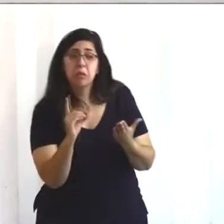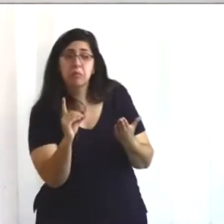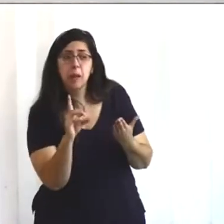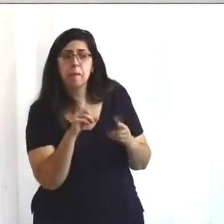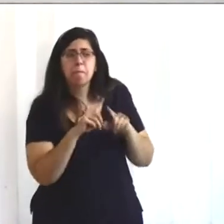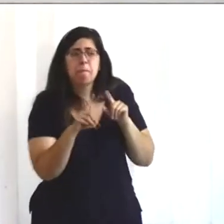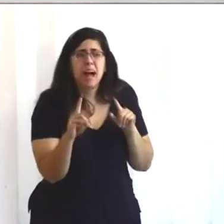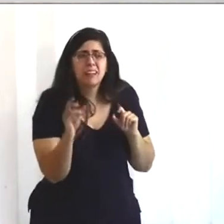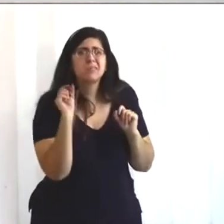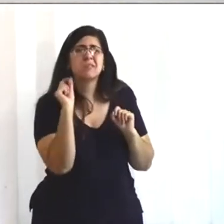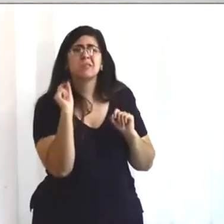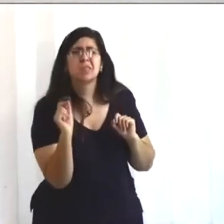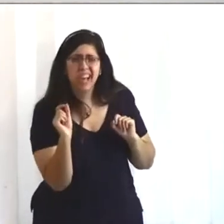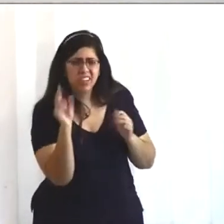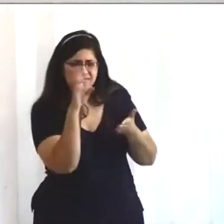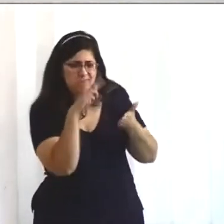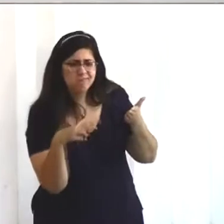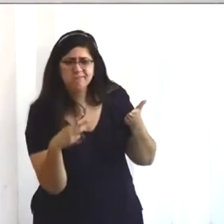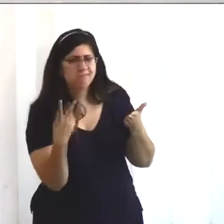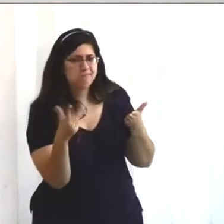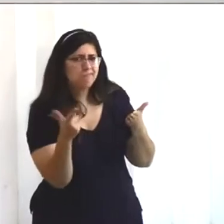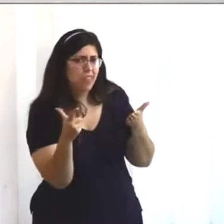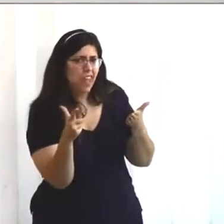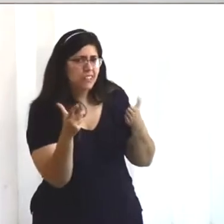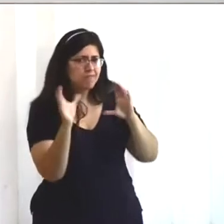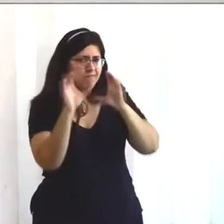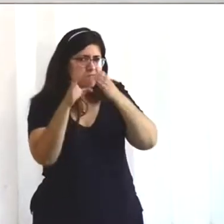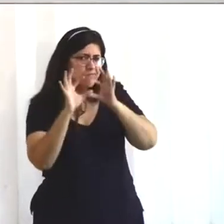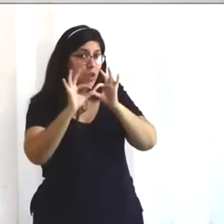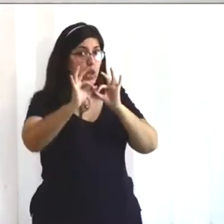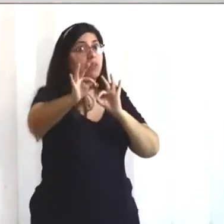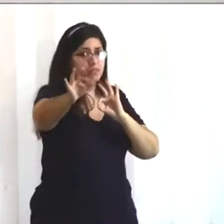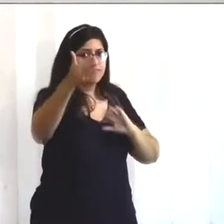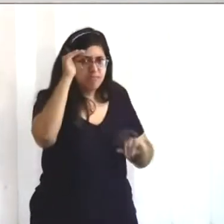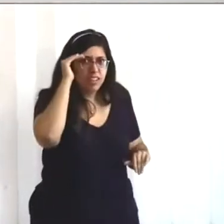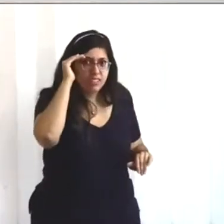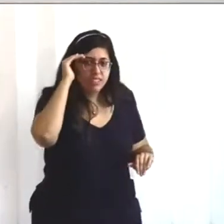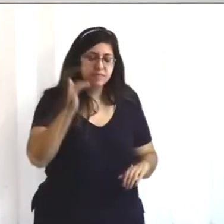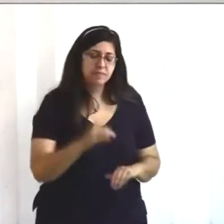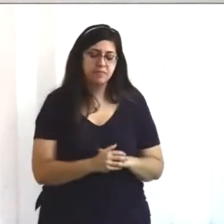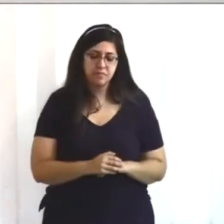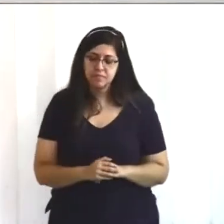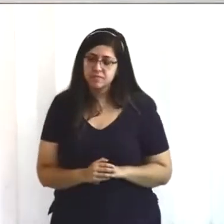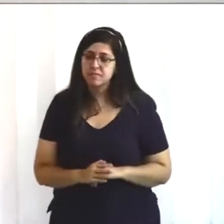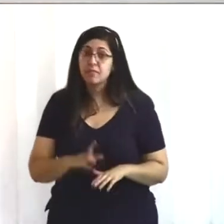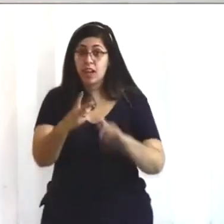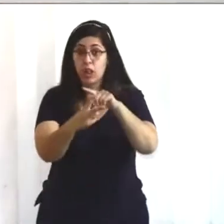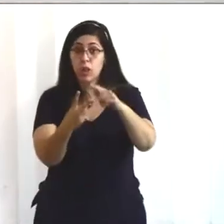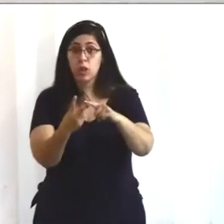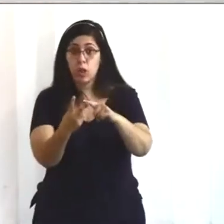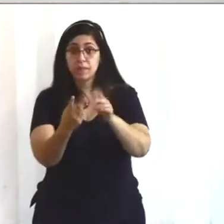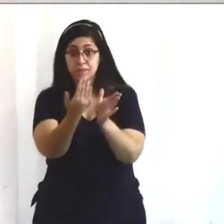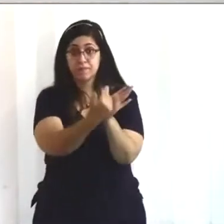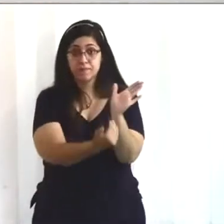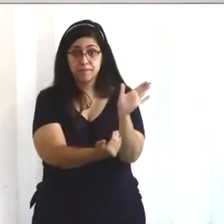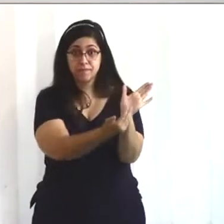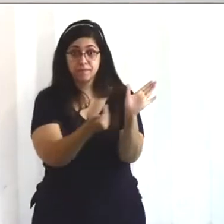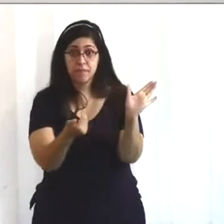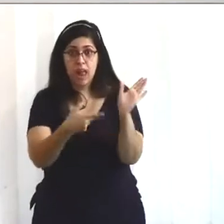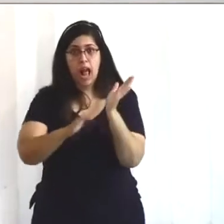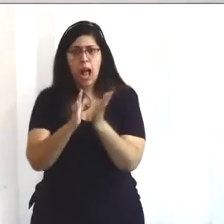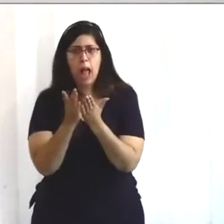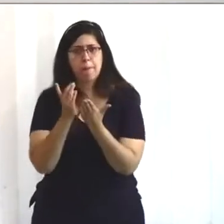está escrito nessa Bíblia? Então esses são os dois desenhos que eu peço às nossas crianças para fazerem. De um lado,